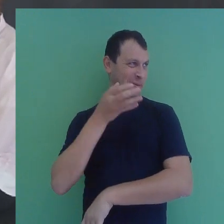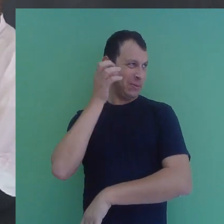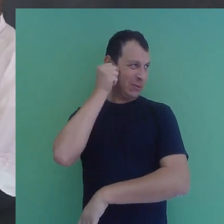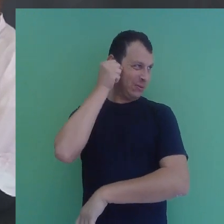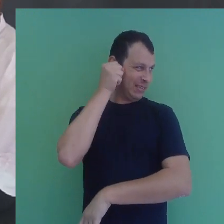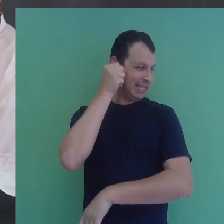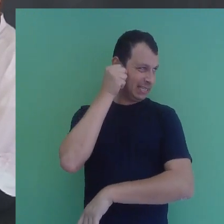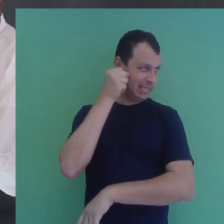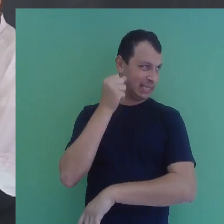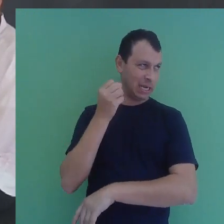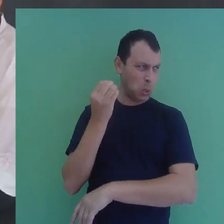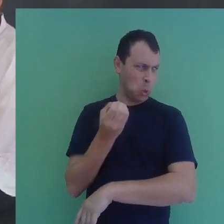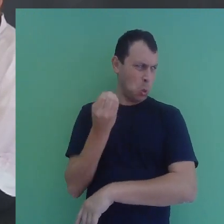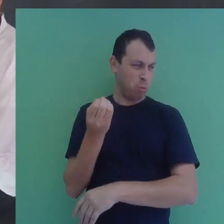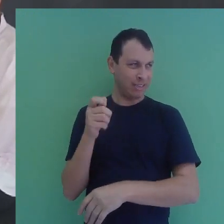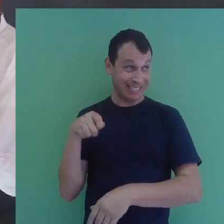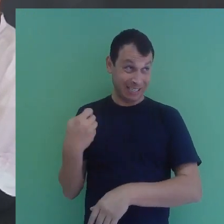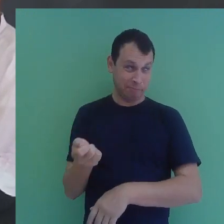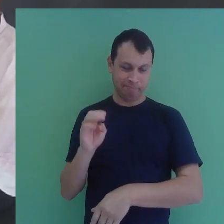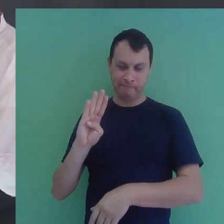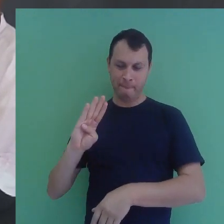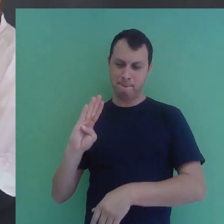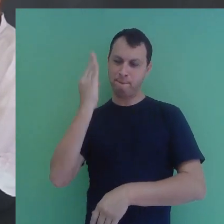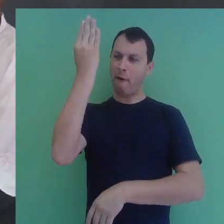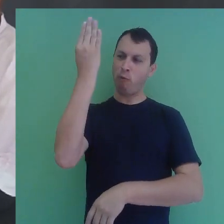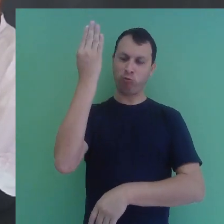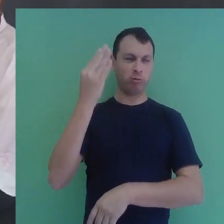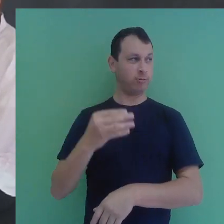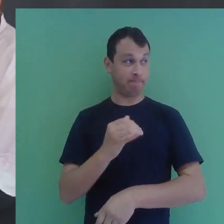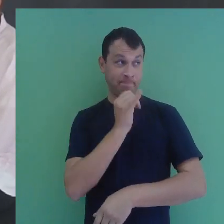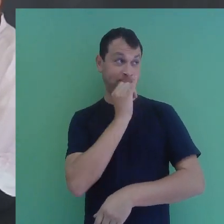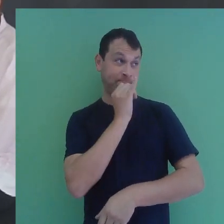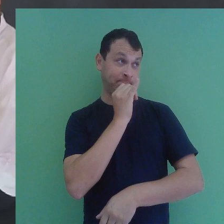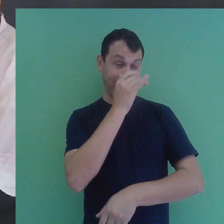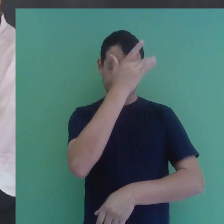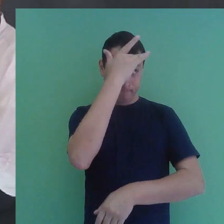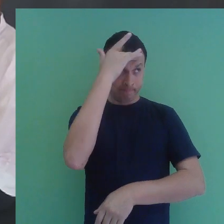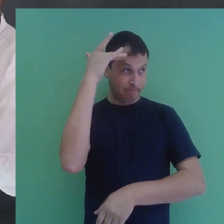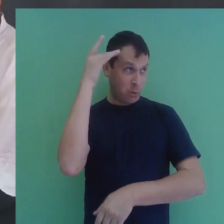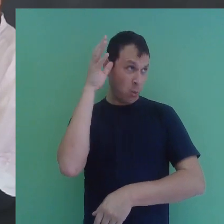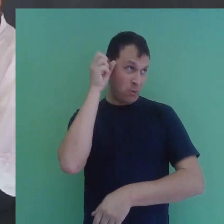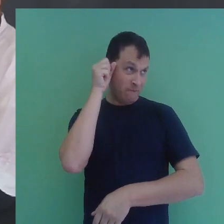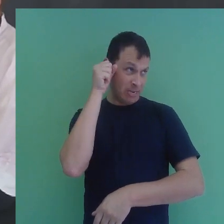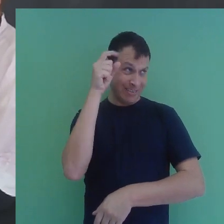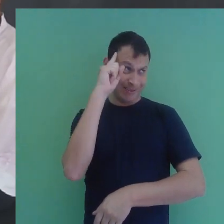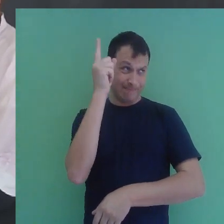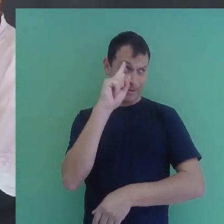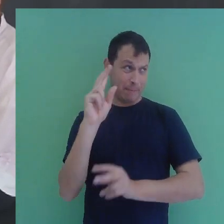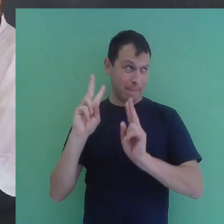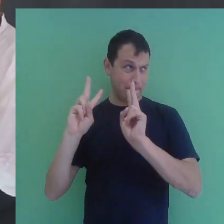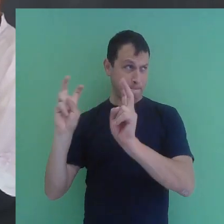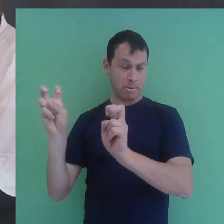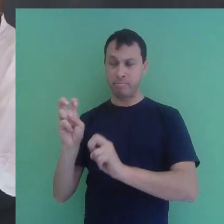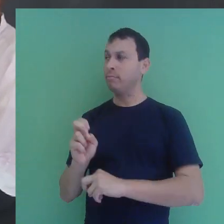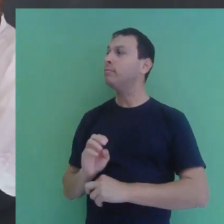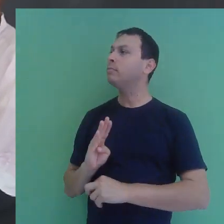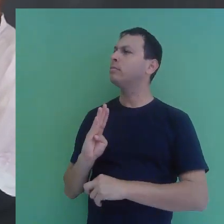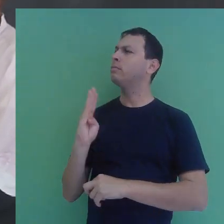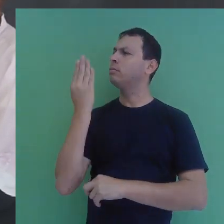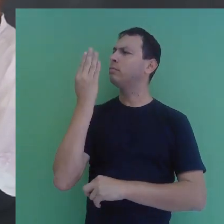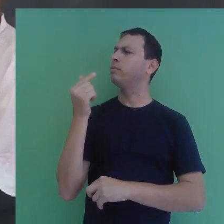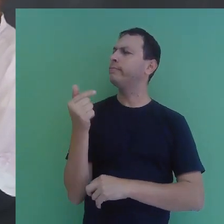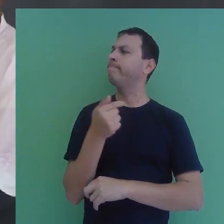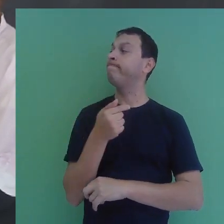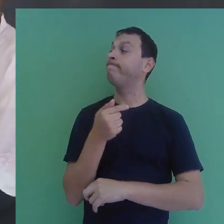também, como se fazia falso, para quando a gente tivesse com alguma pessoa falsa, a gente fazer esse sinal sem falar. É